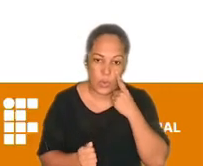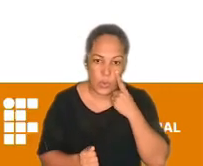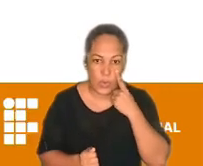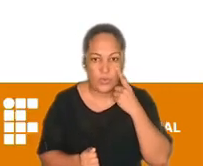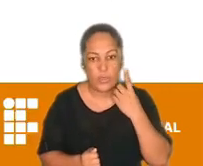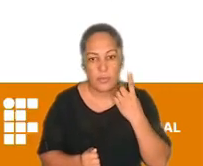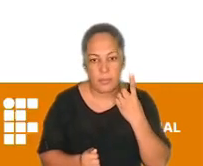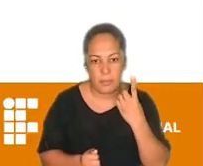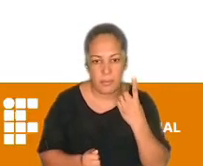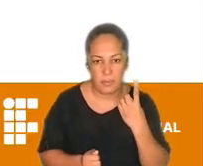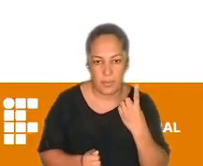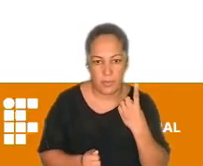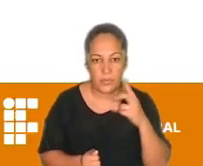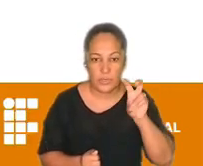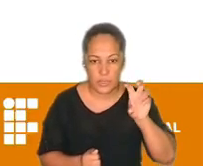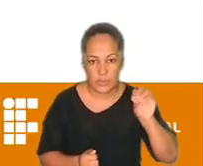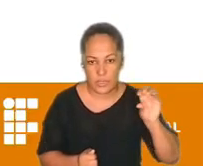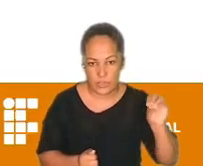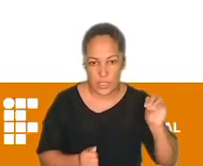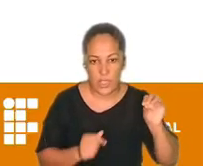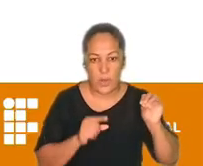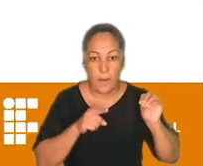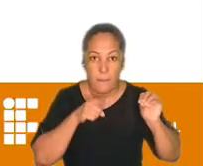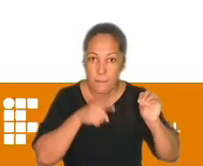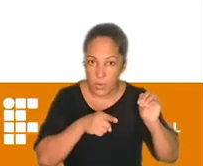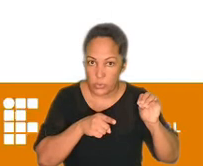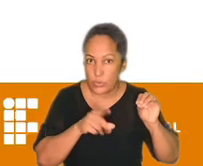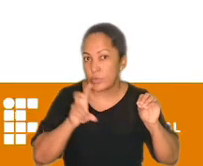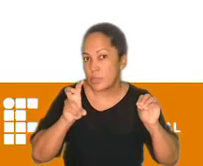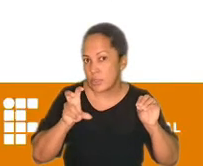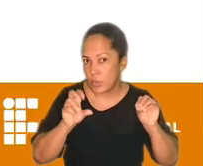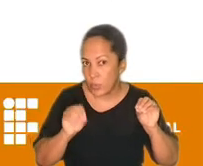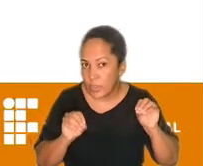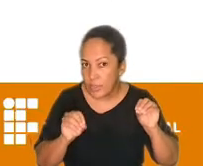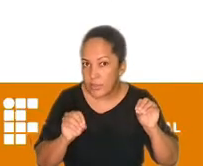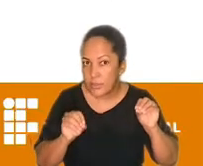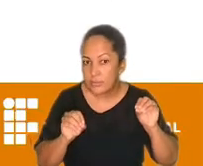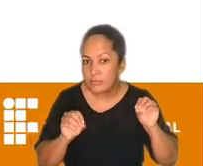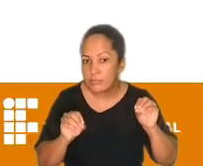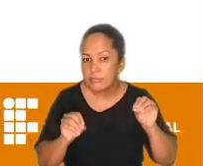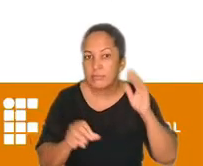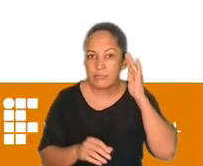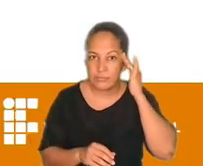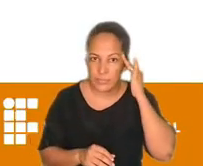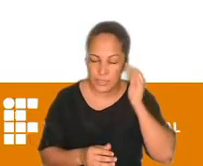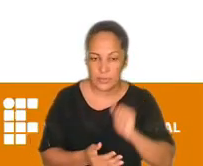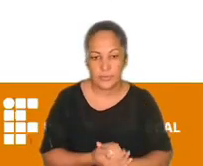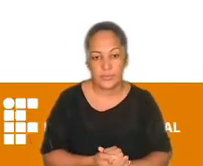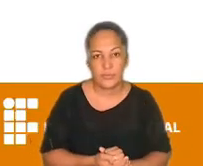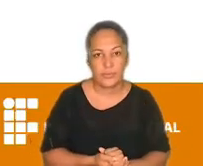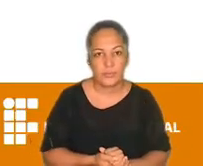tá? 1.500, tudo junto. Ponto, aí vem a casa dos centavos.